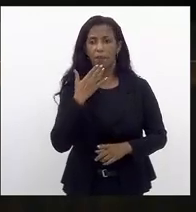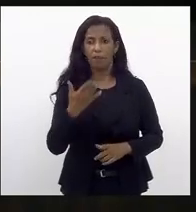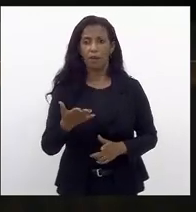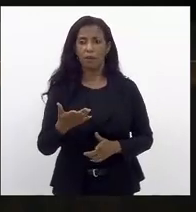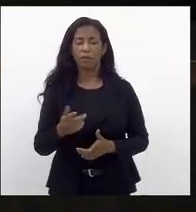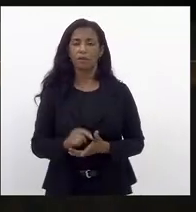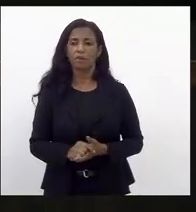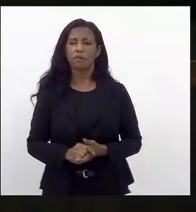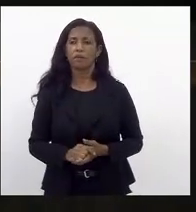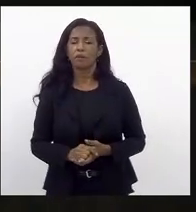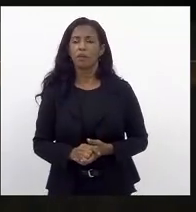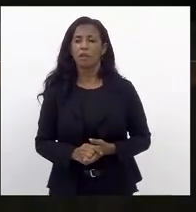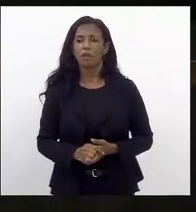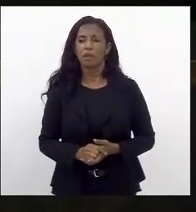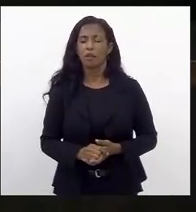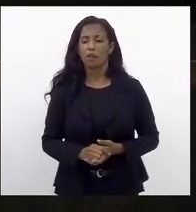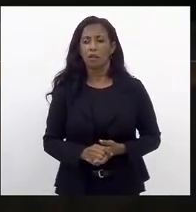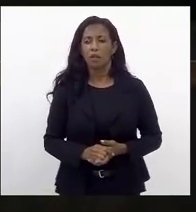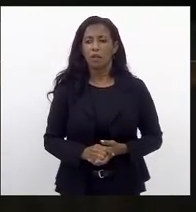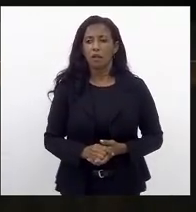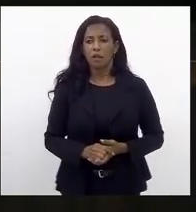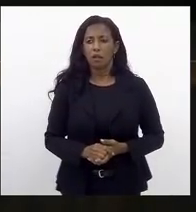Deputado Coronel Salema o